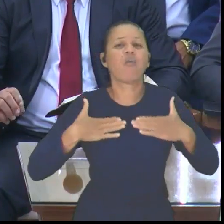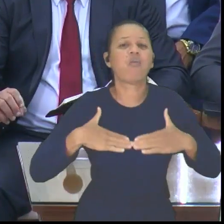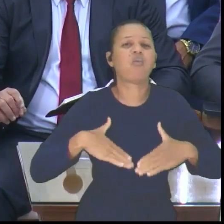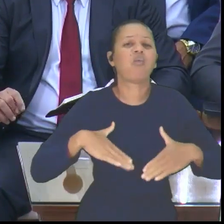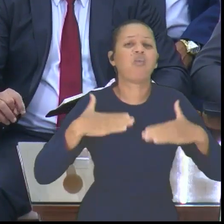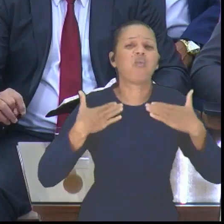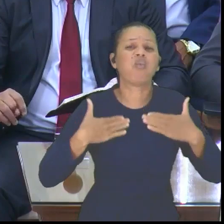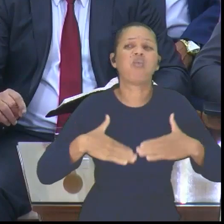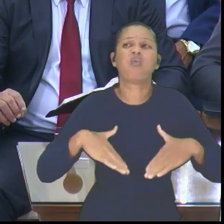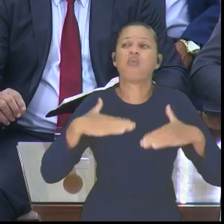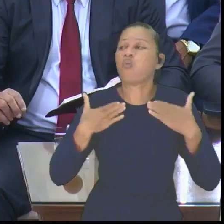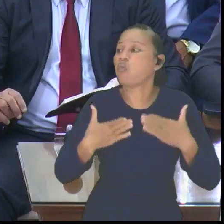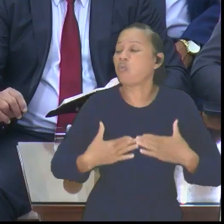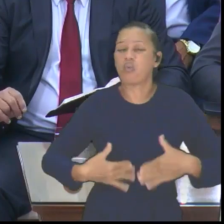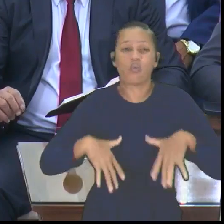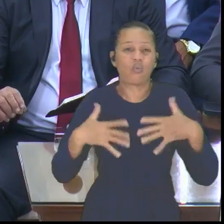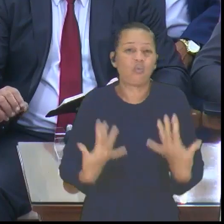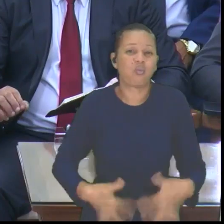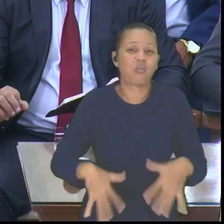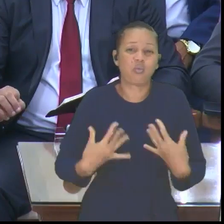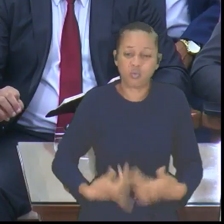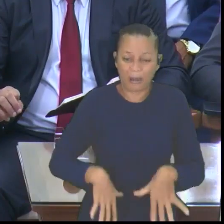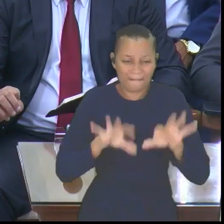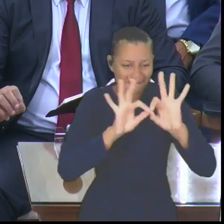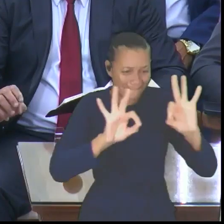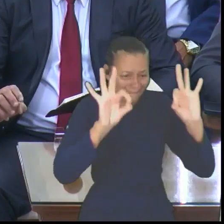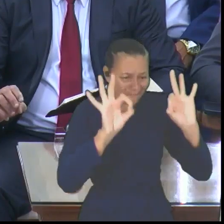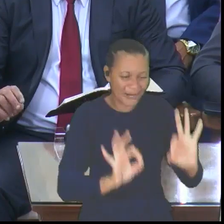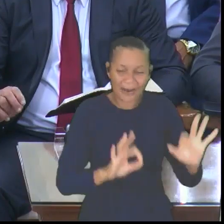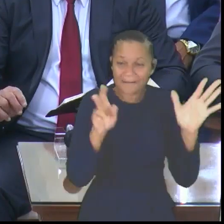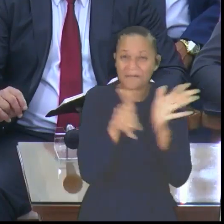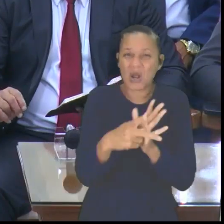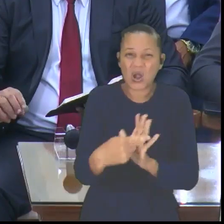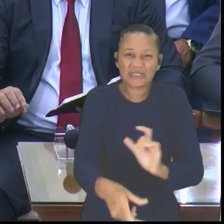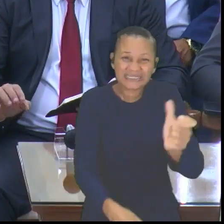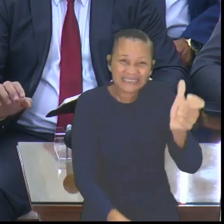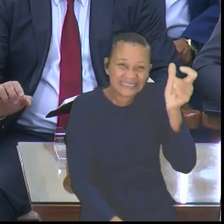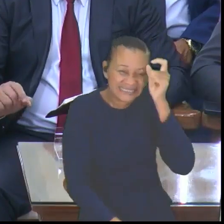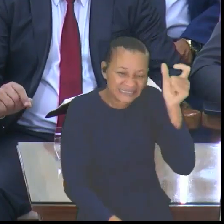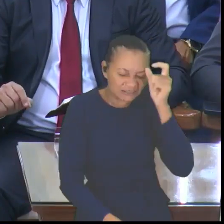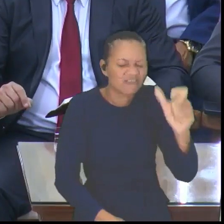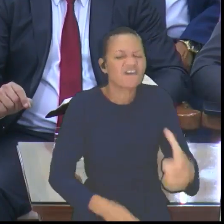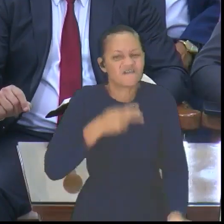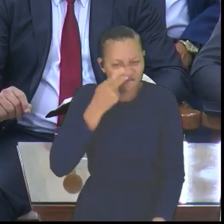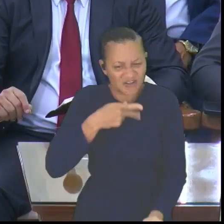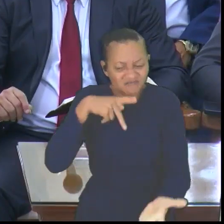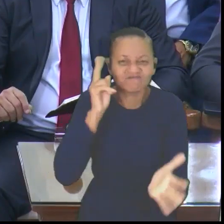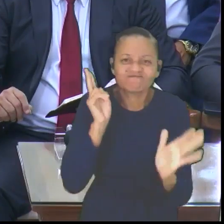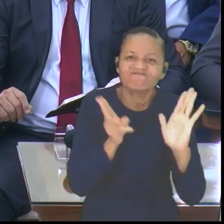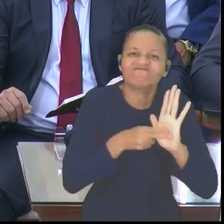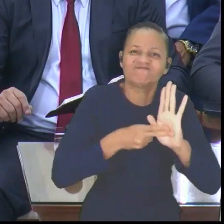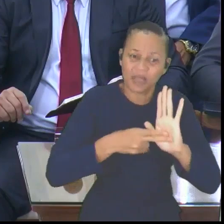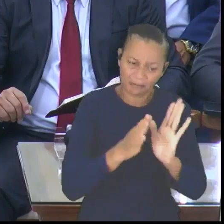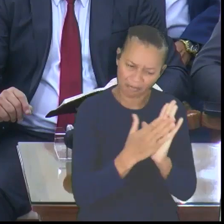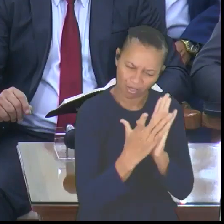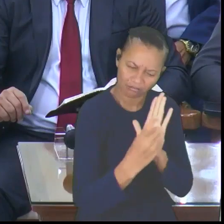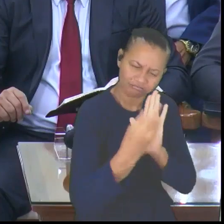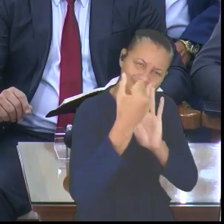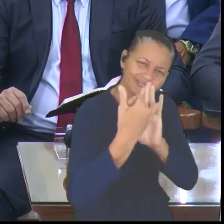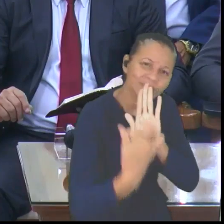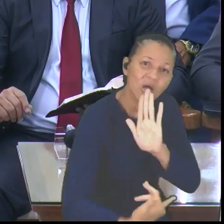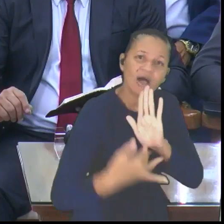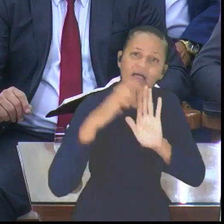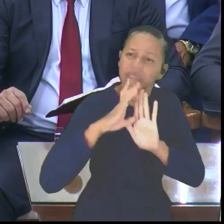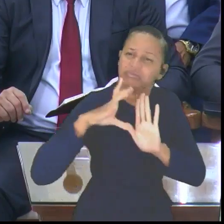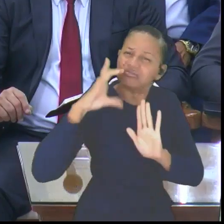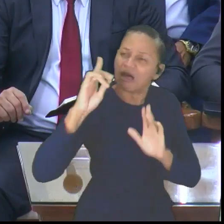que por maior que seja o plano do inimigo, eu lhe garanto, pela palavra de Deus, que